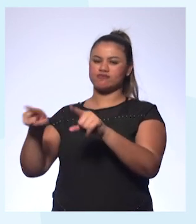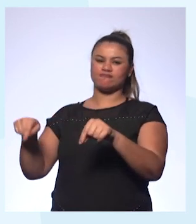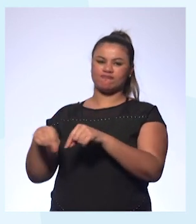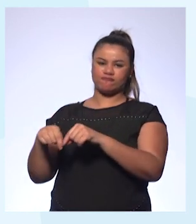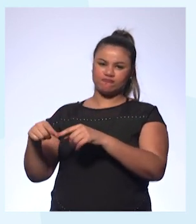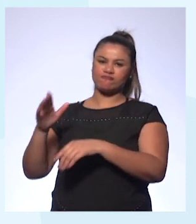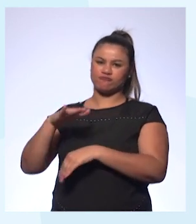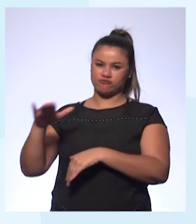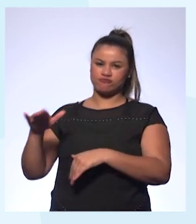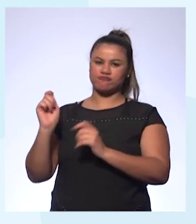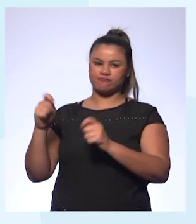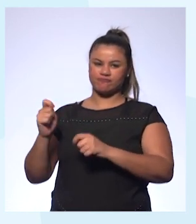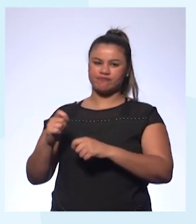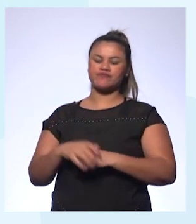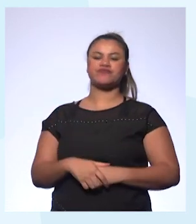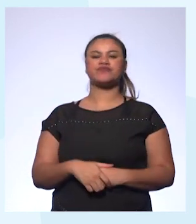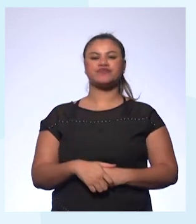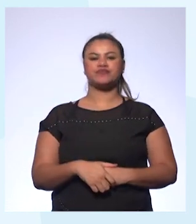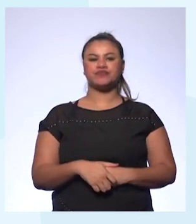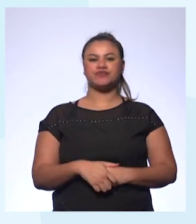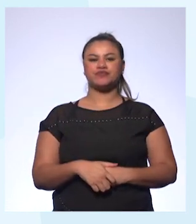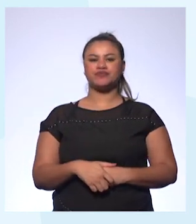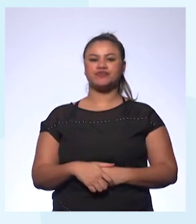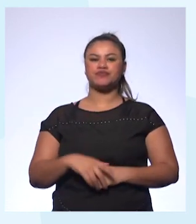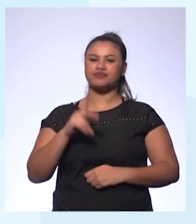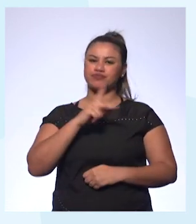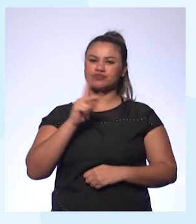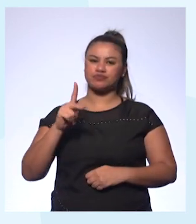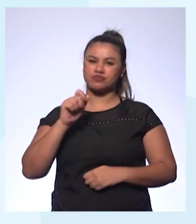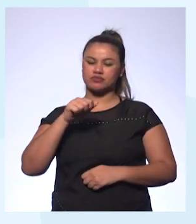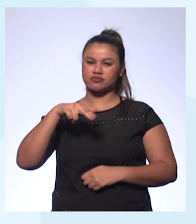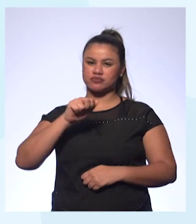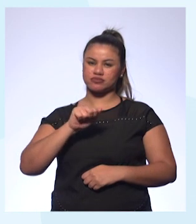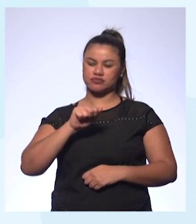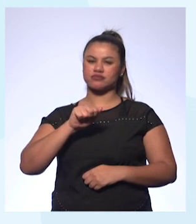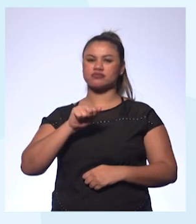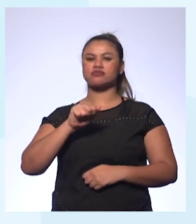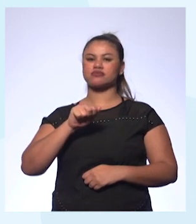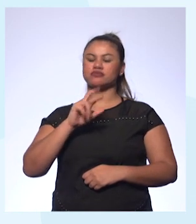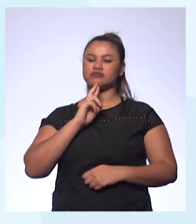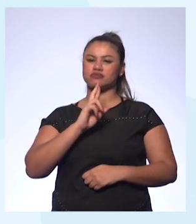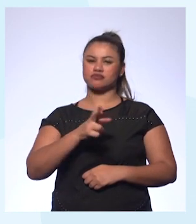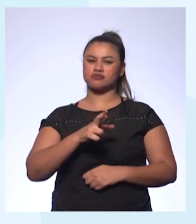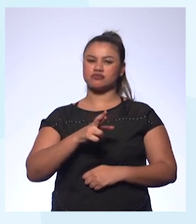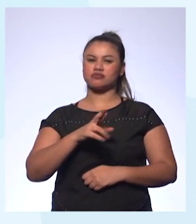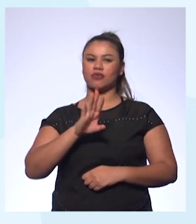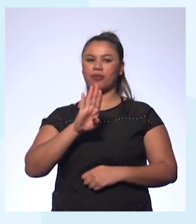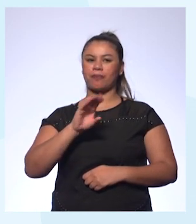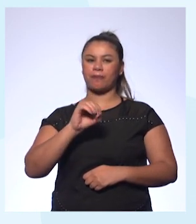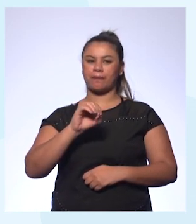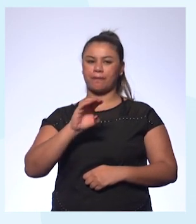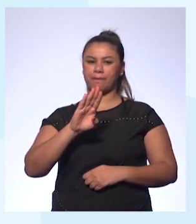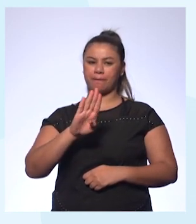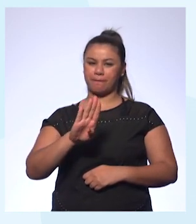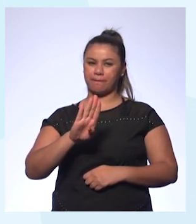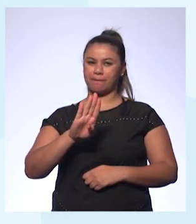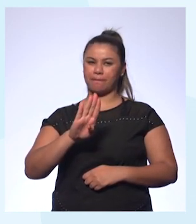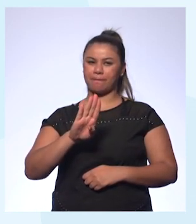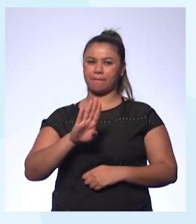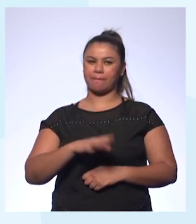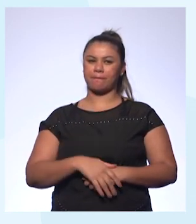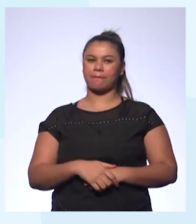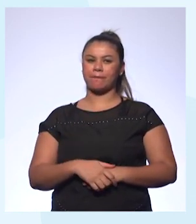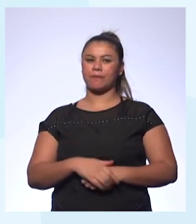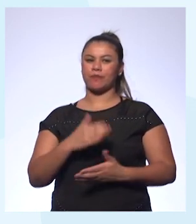alunos a professora Ana Lúcia respondeu Bob e o